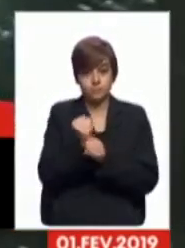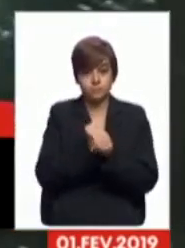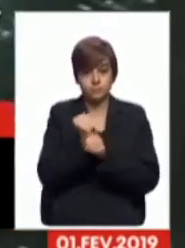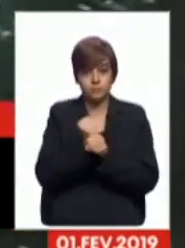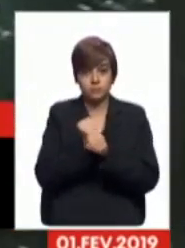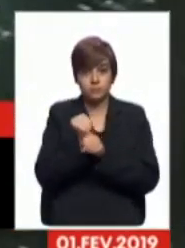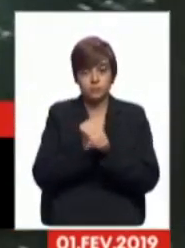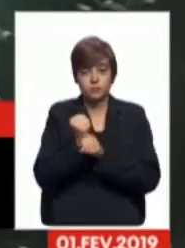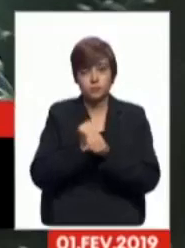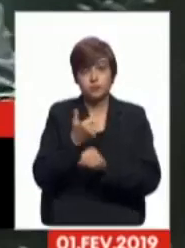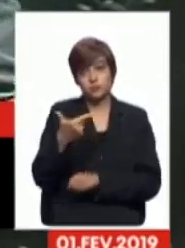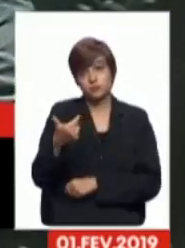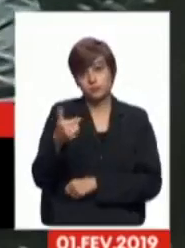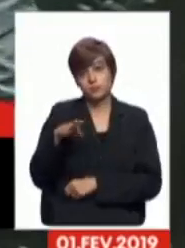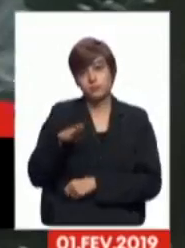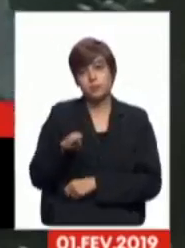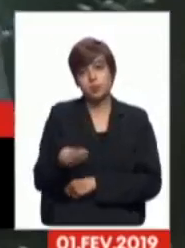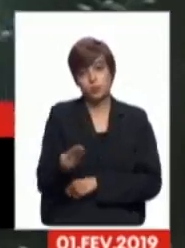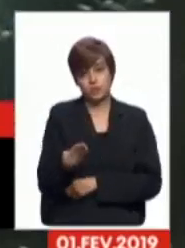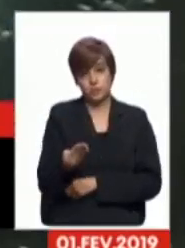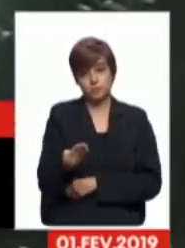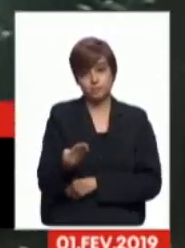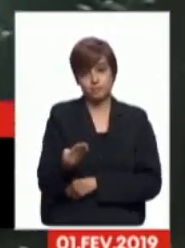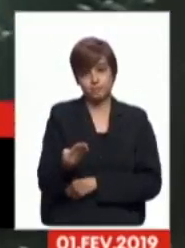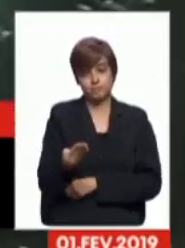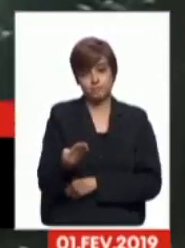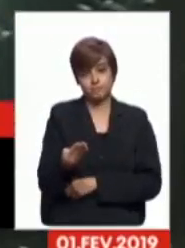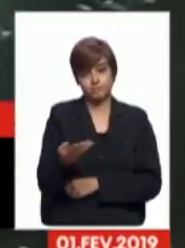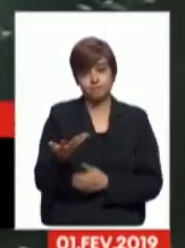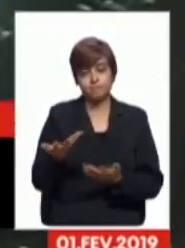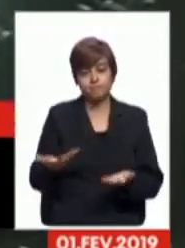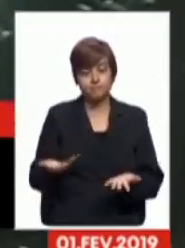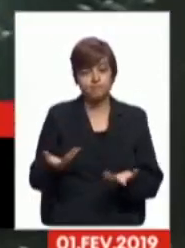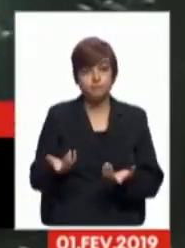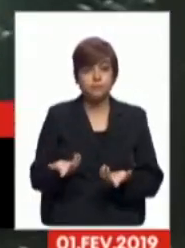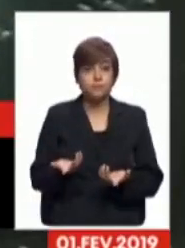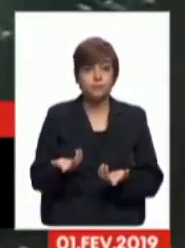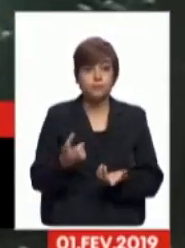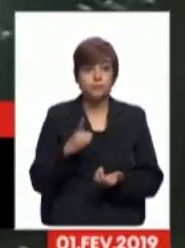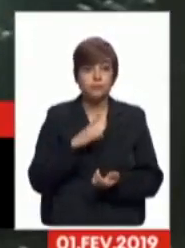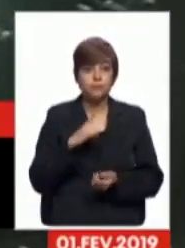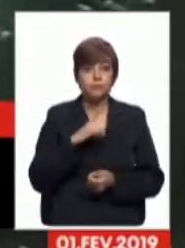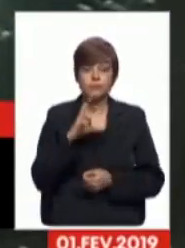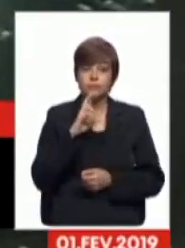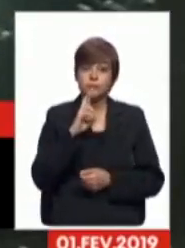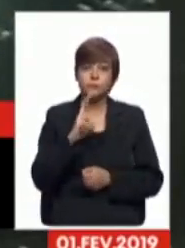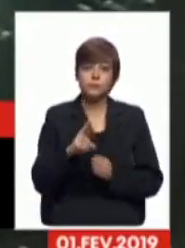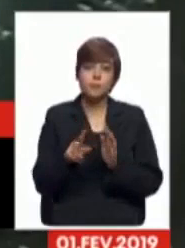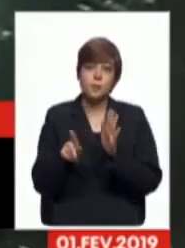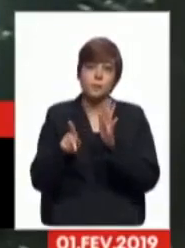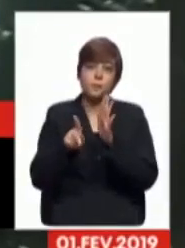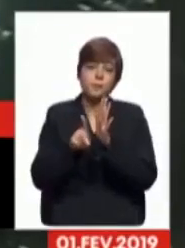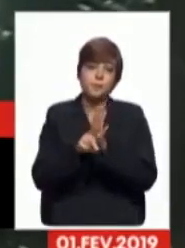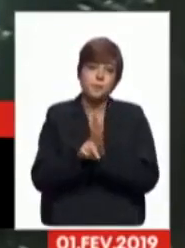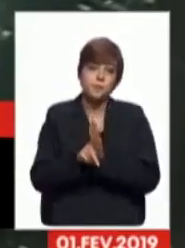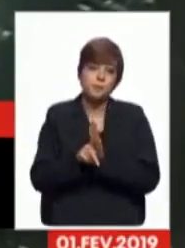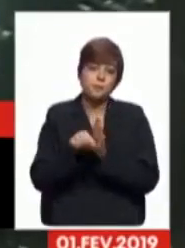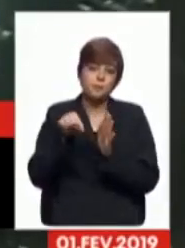12 bilhões. No que diz respeito ao resultado previdenciário, o orçamento